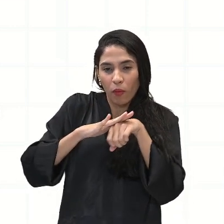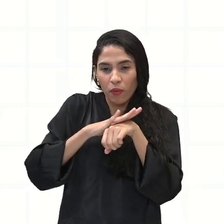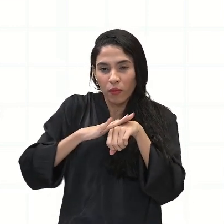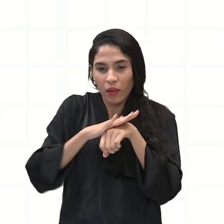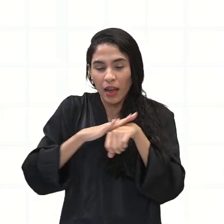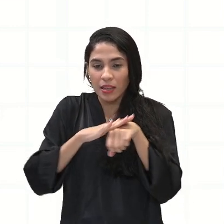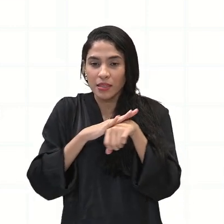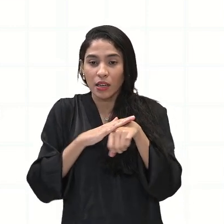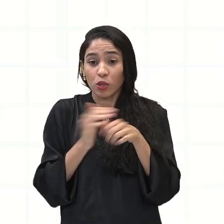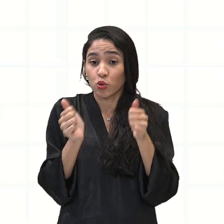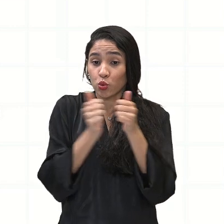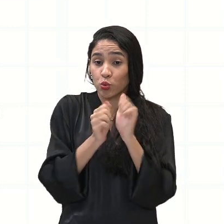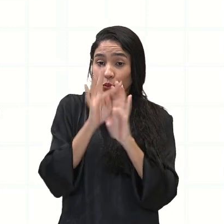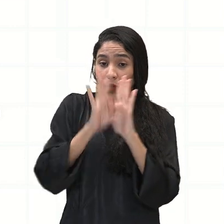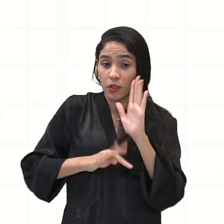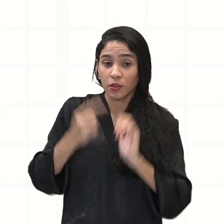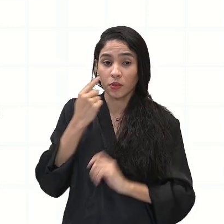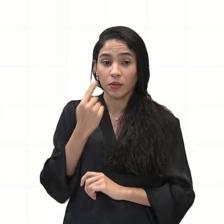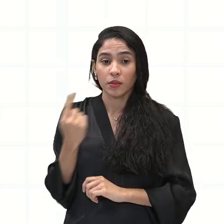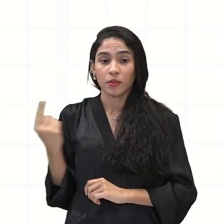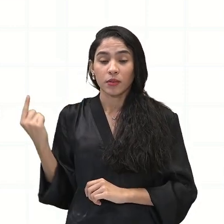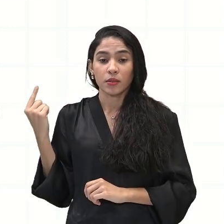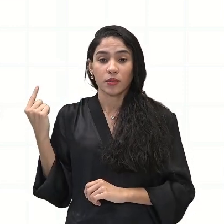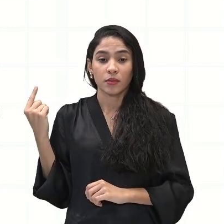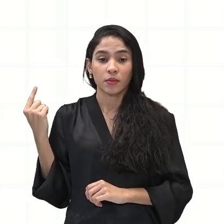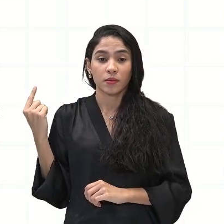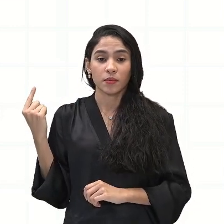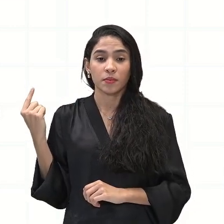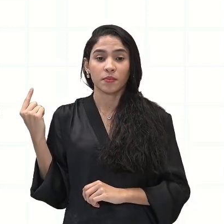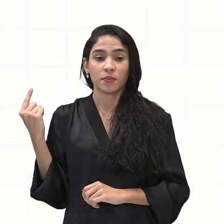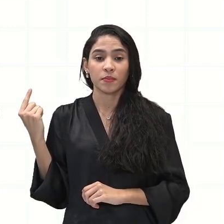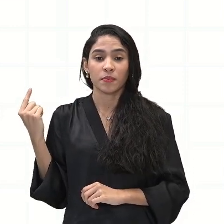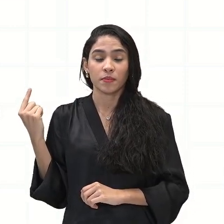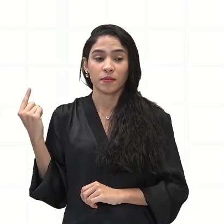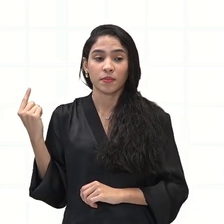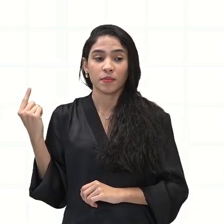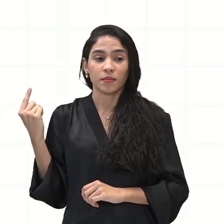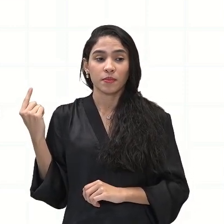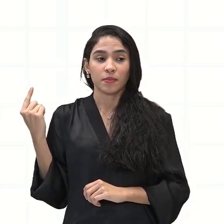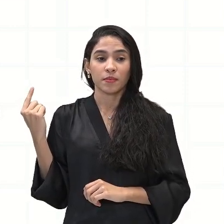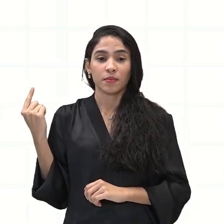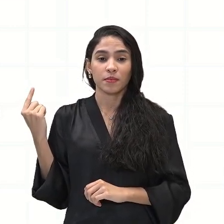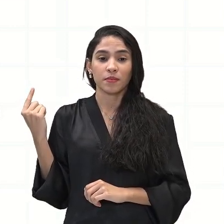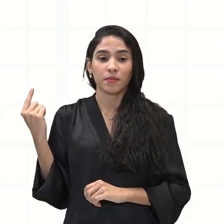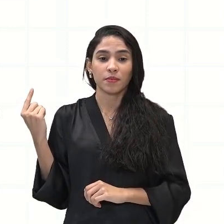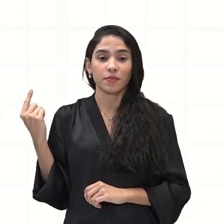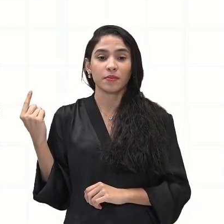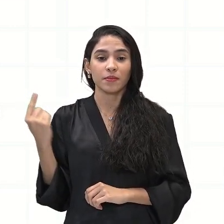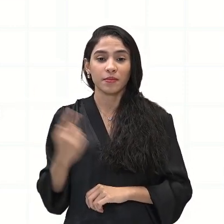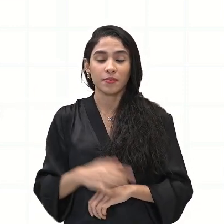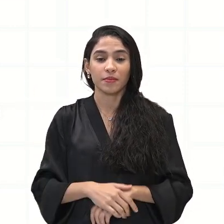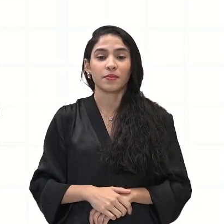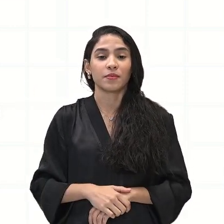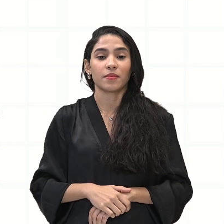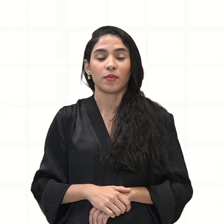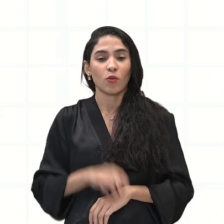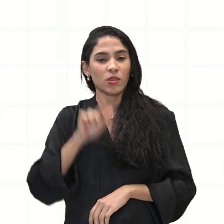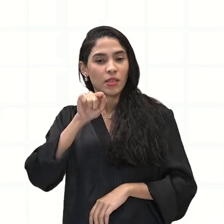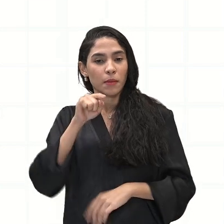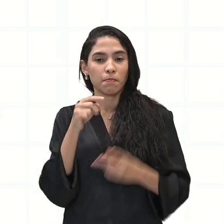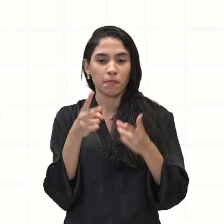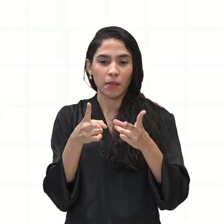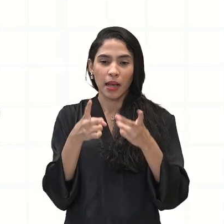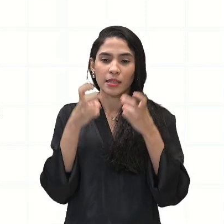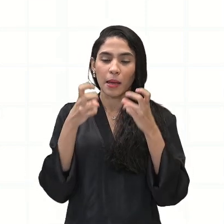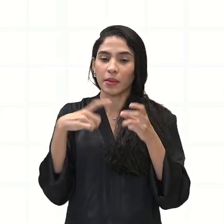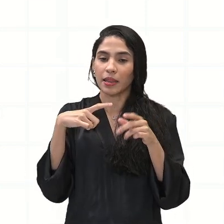Para que fosses nosso, ó mar. Novamente ele chama o mar. Ou seja,